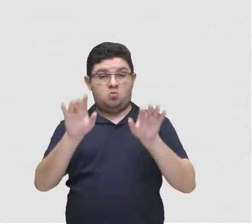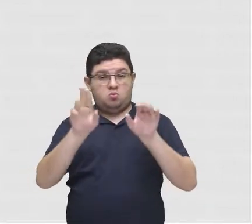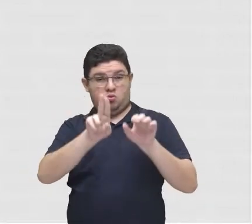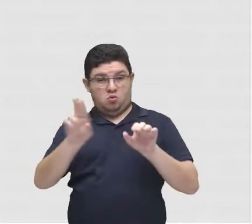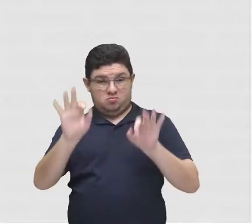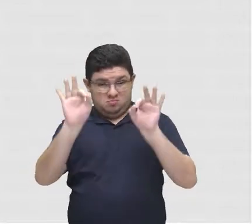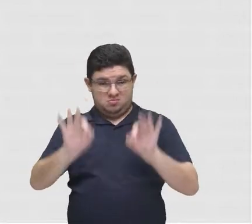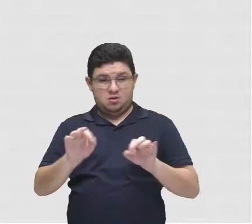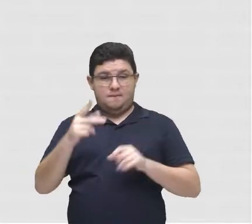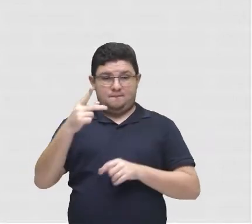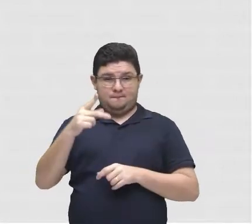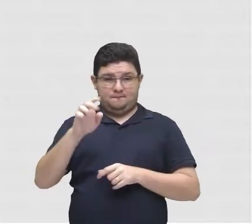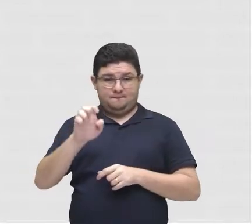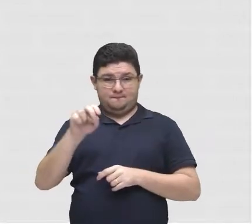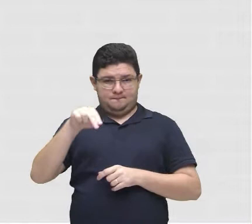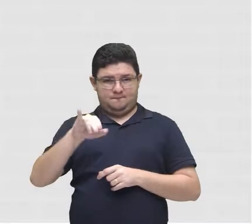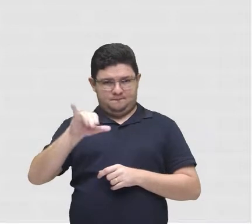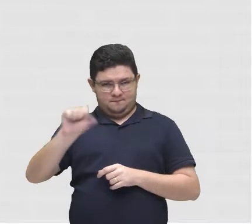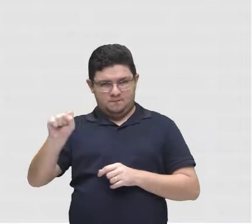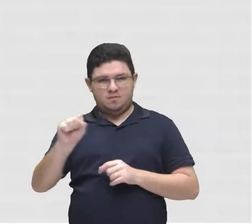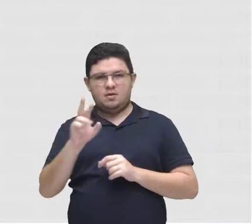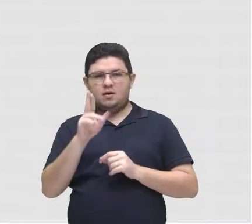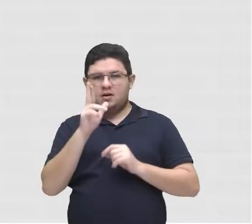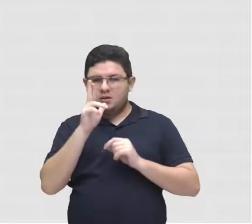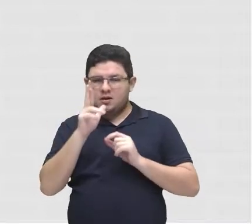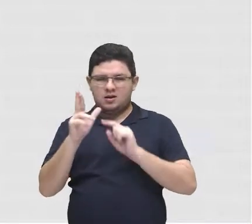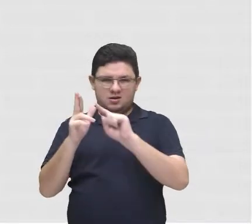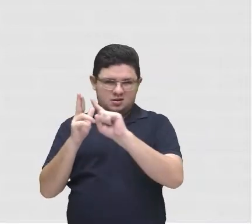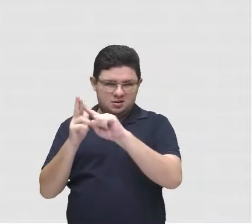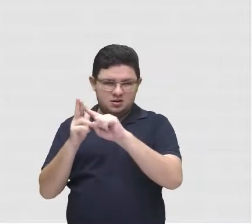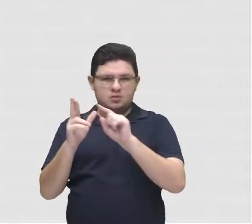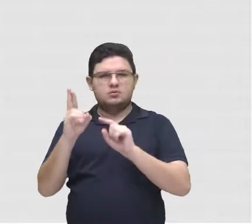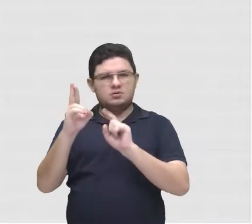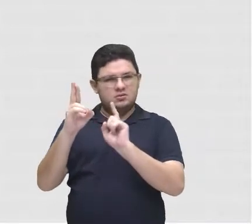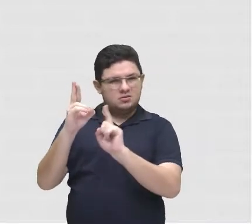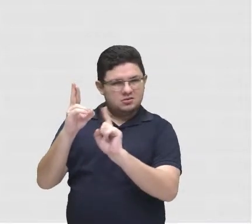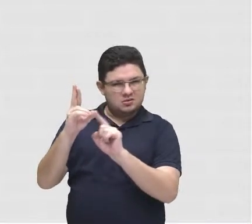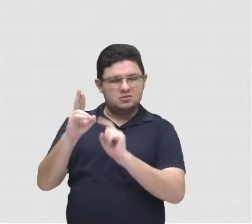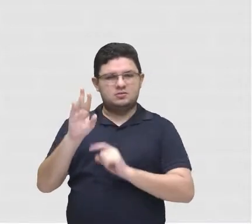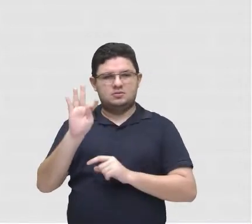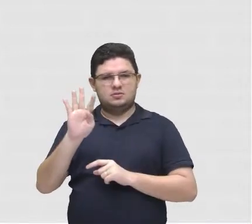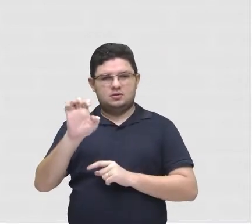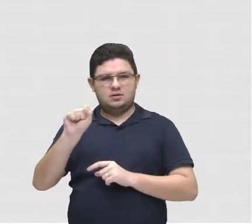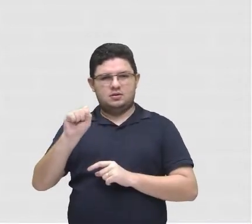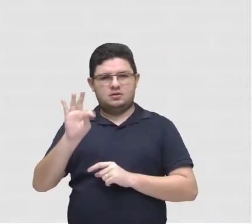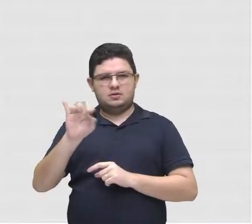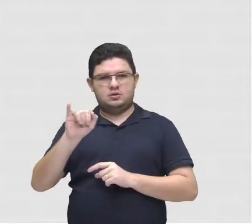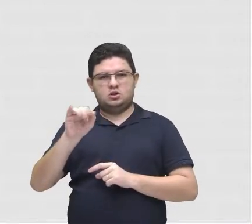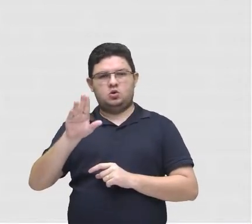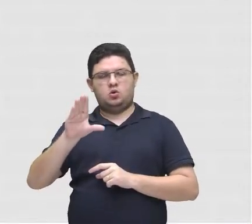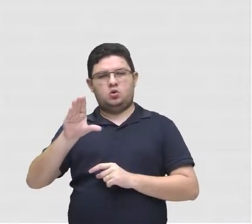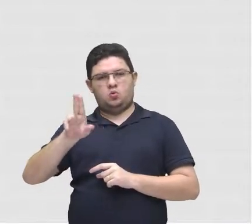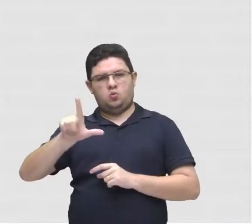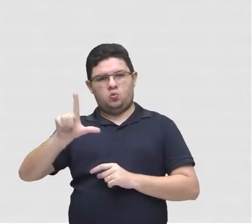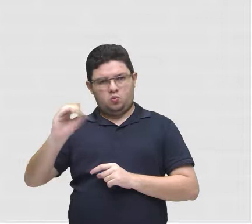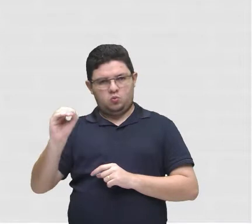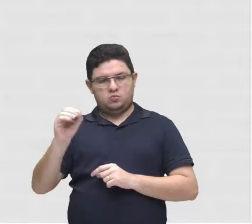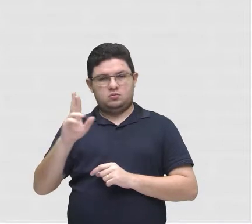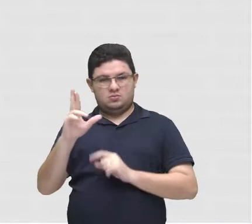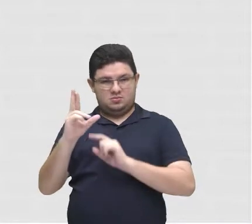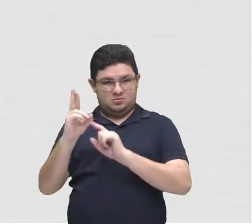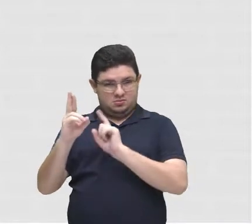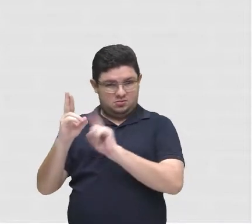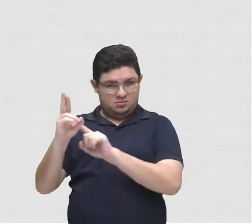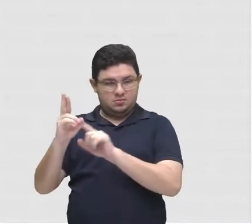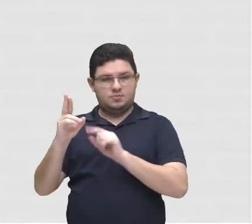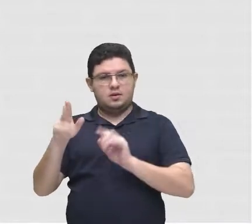pênis, que é o órgão sexual masculino, e os testículos, compondo a genitália masculina. E as meninas descobrem